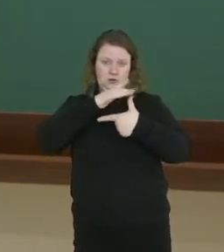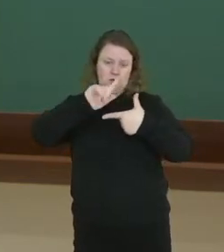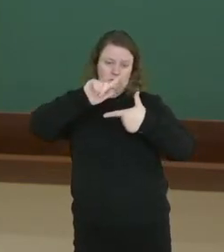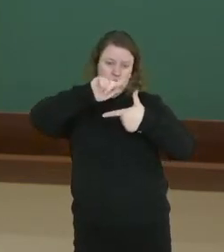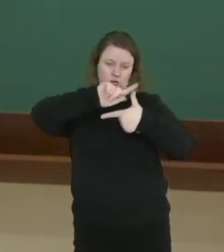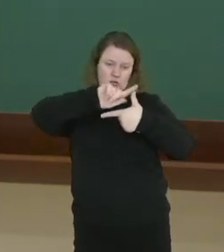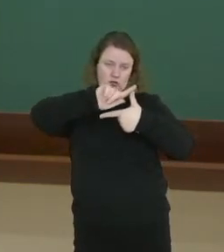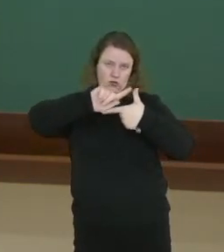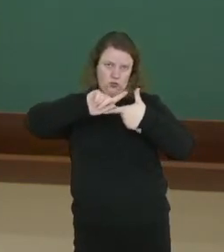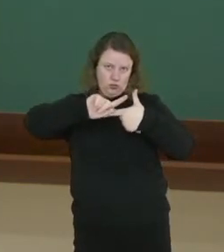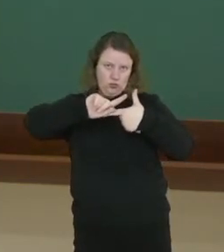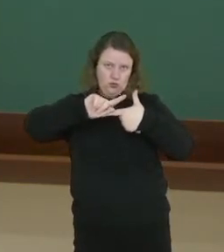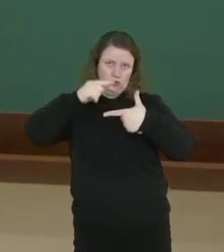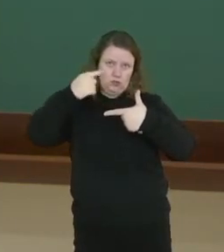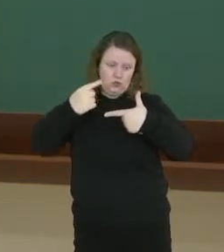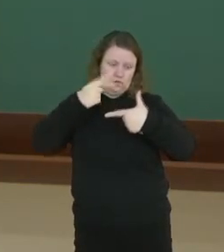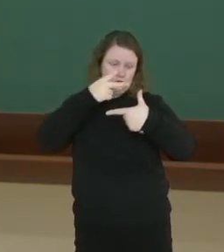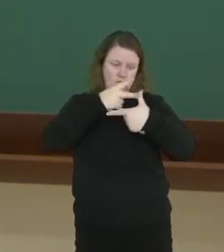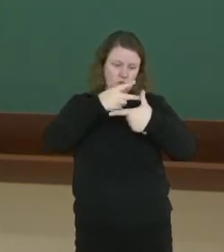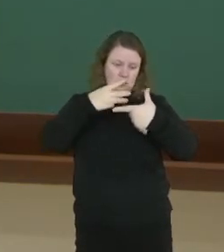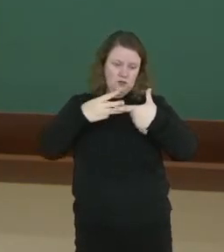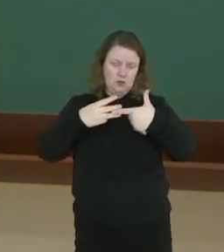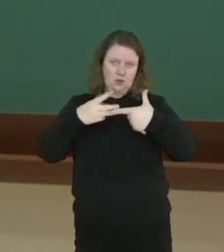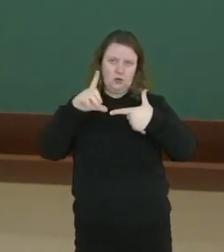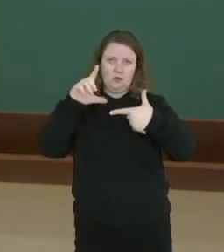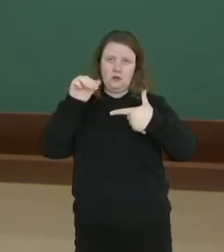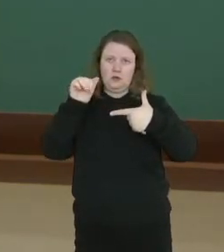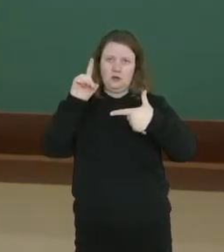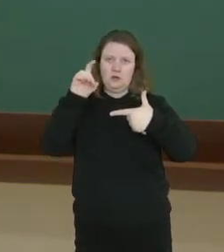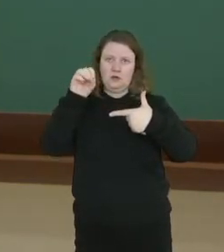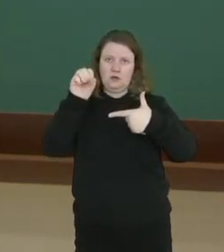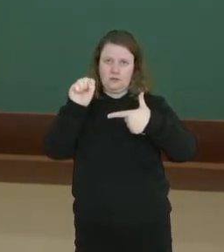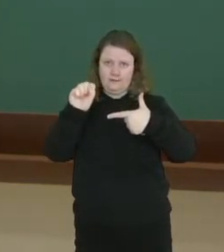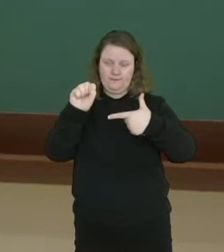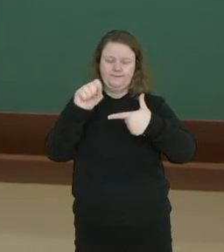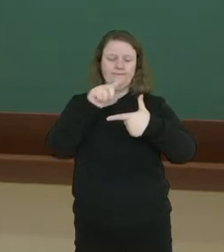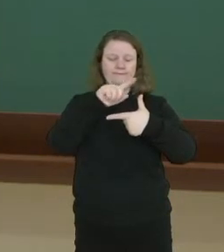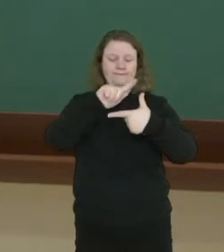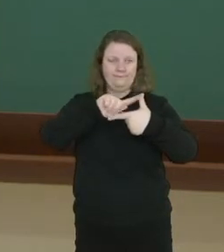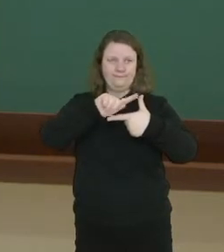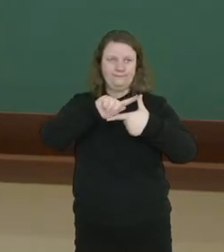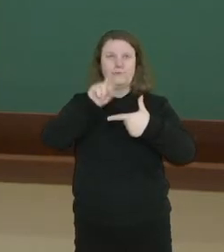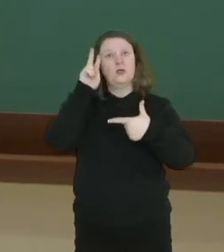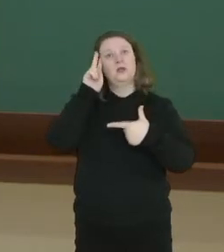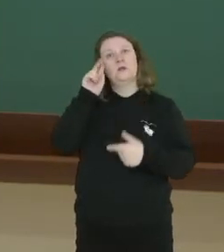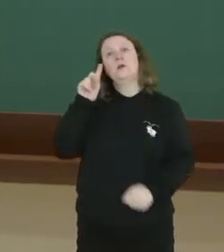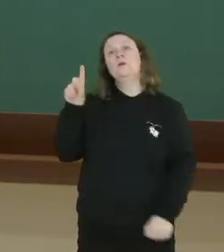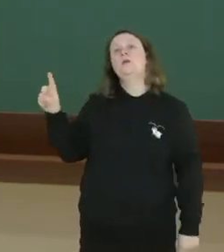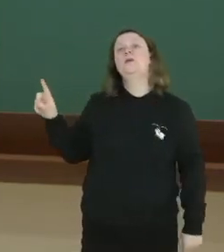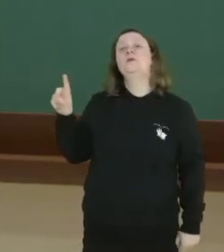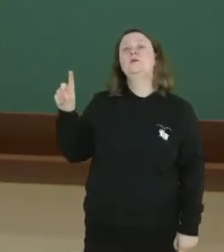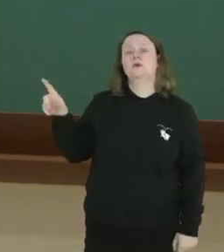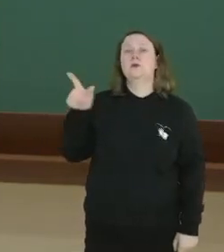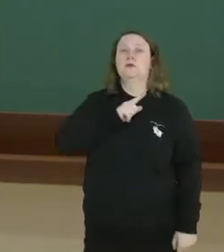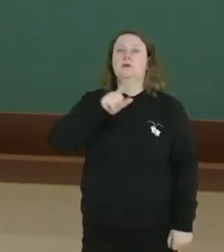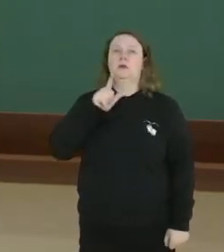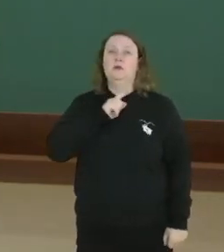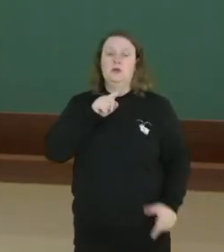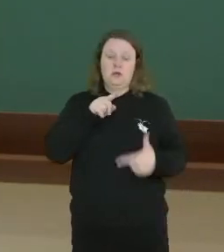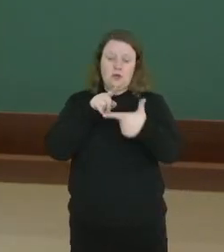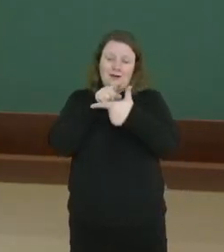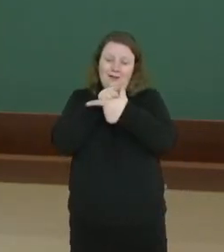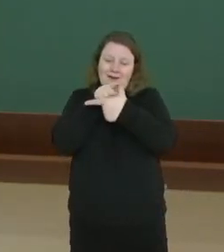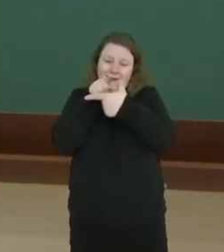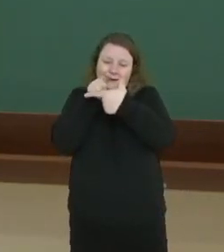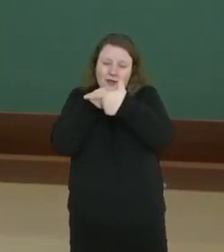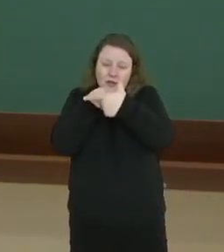do triângulo retângulo, ok? Então, tá aqui o triângulo retângulo. Lembrando que o triângulo retângulo tem um ângulo de 90 graus, um